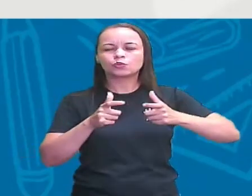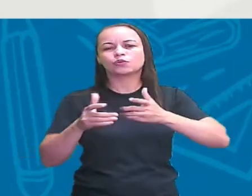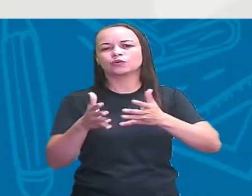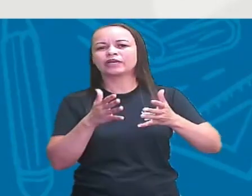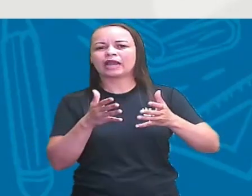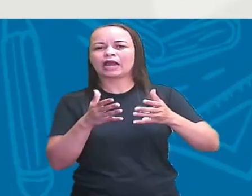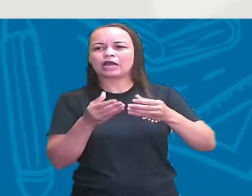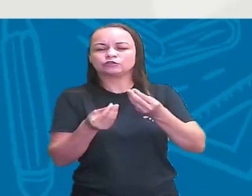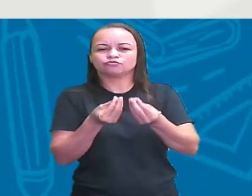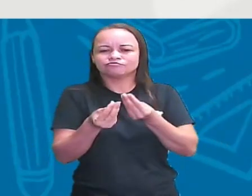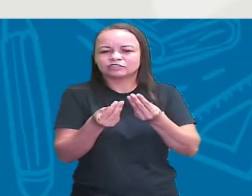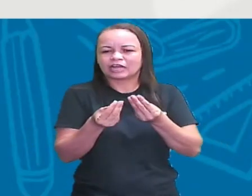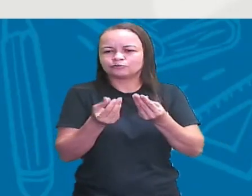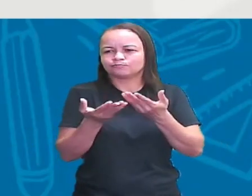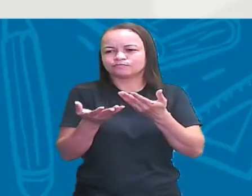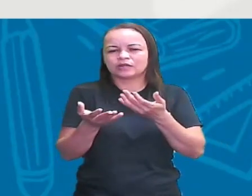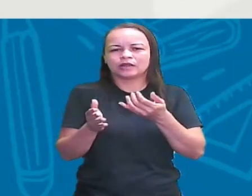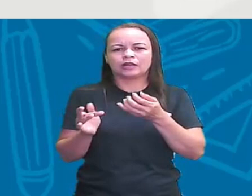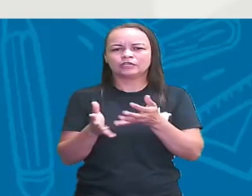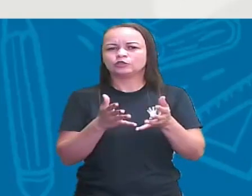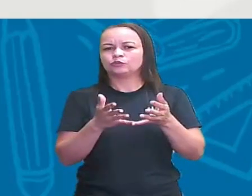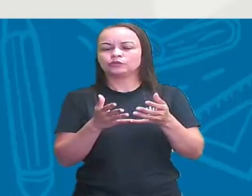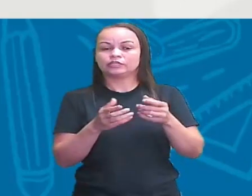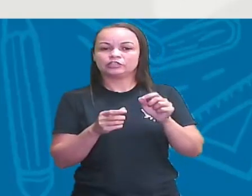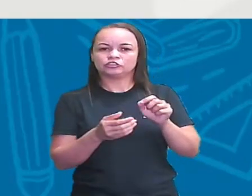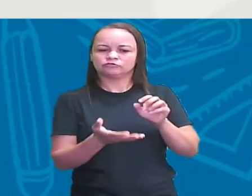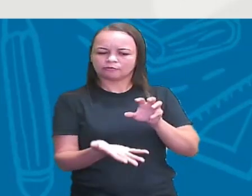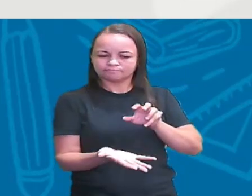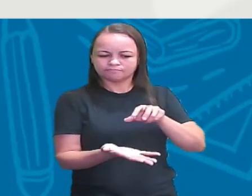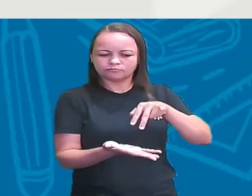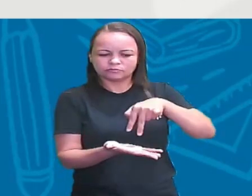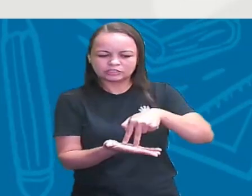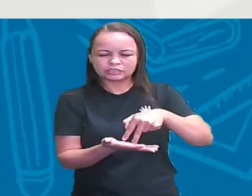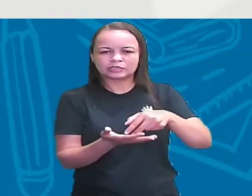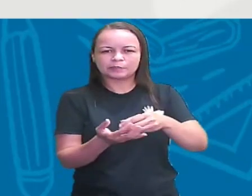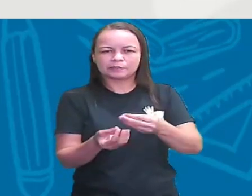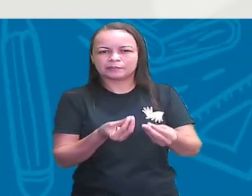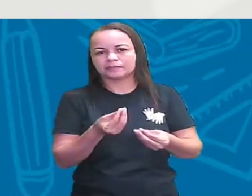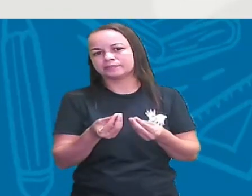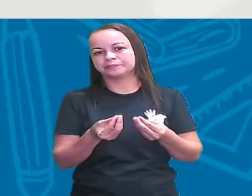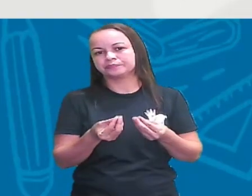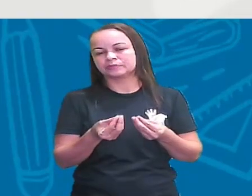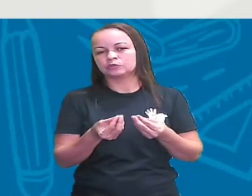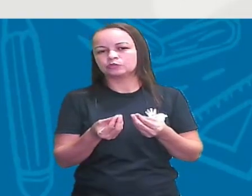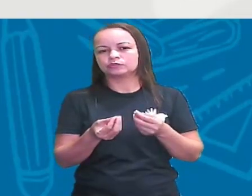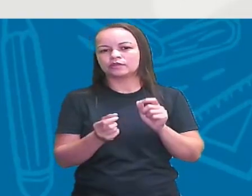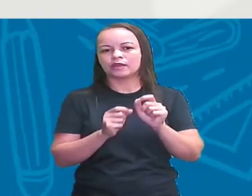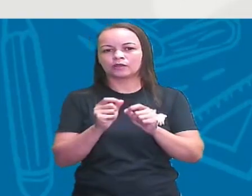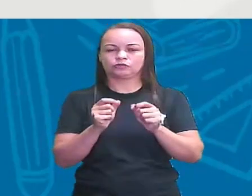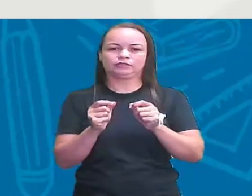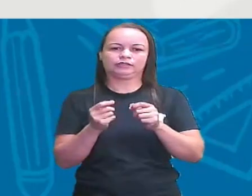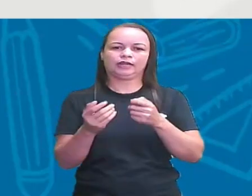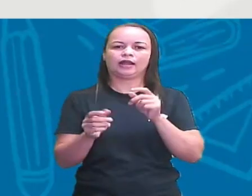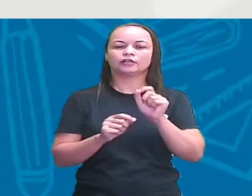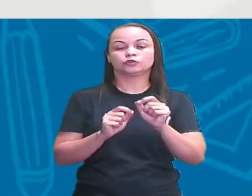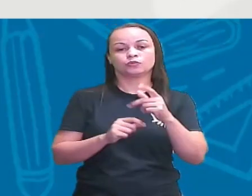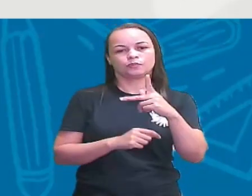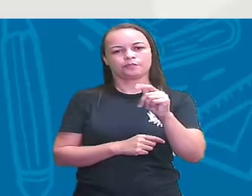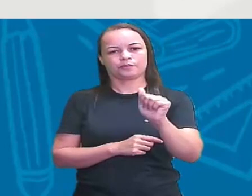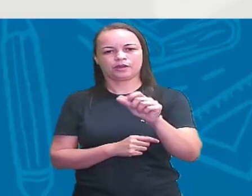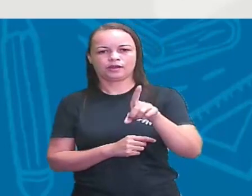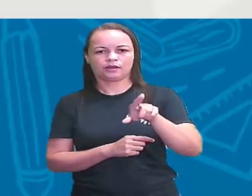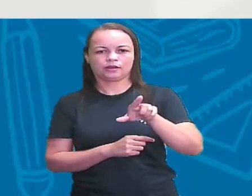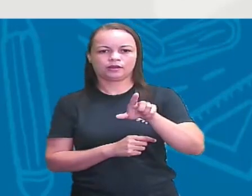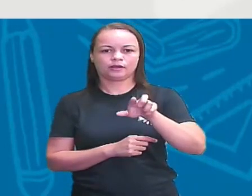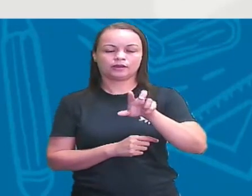do establishment, né, ou seja, daquilo que está estabelecido, daquilo que é considerado padrão, né, e se eu